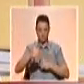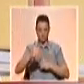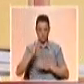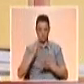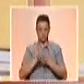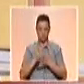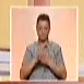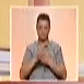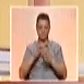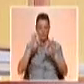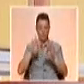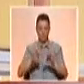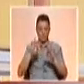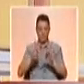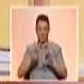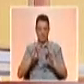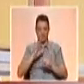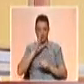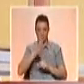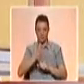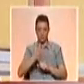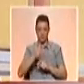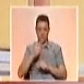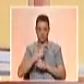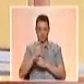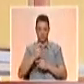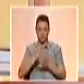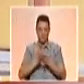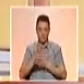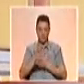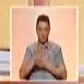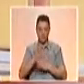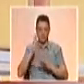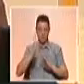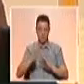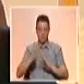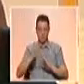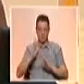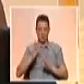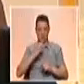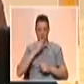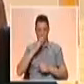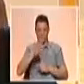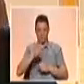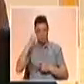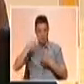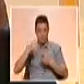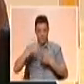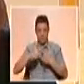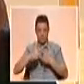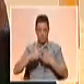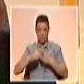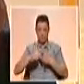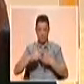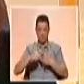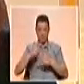uma última mesmo nota. Mesmo para uma terminar, nota, Carla, só, que eu vou ter que avisar. Sim, só mesmo uma última nota, porque eu falei da Diretiva Quadra de Água, e o grande objetivo da Diretiva Quadra de